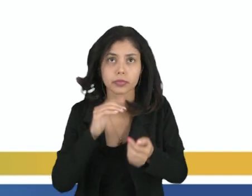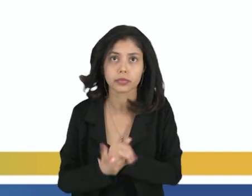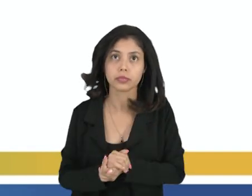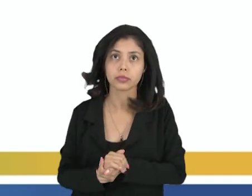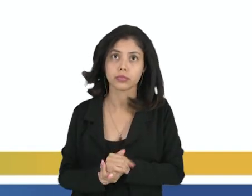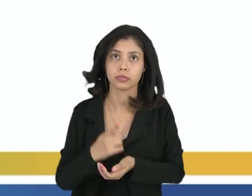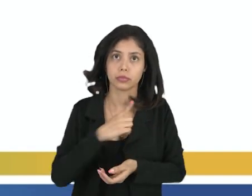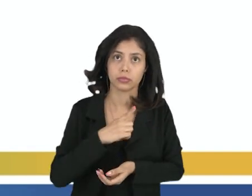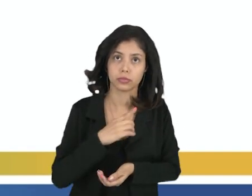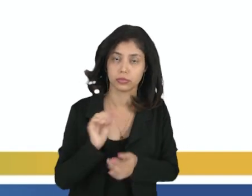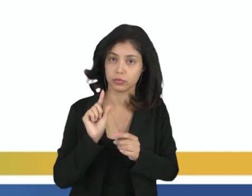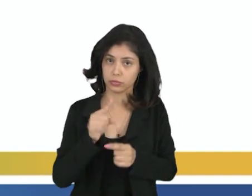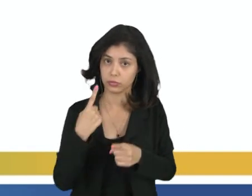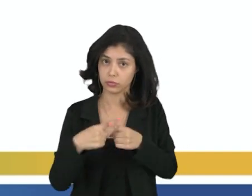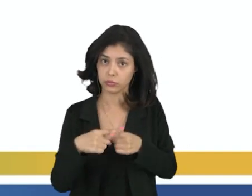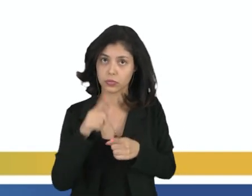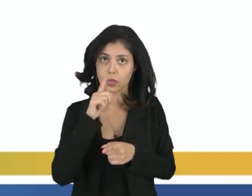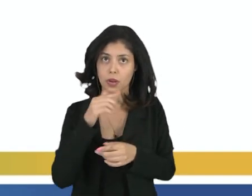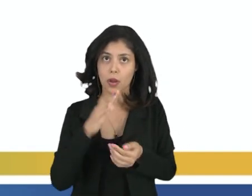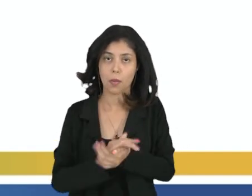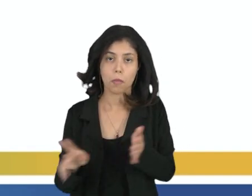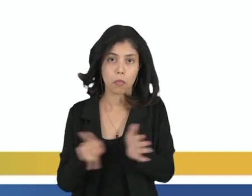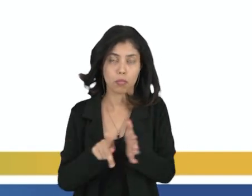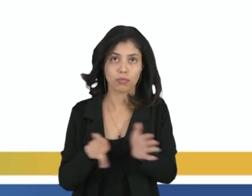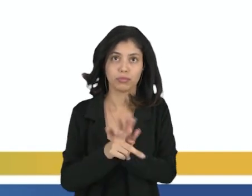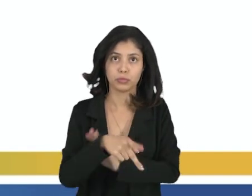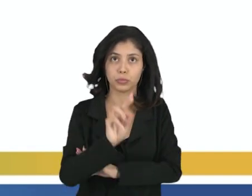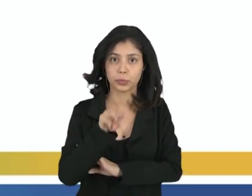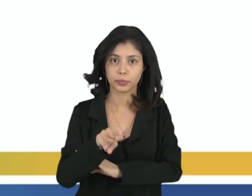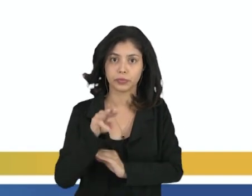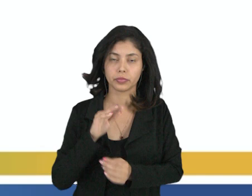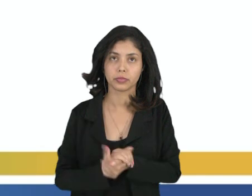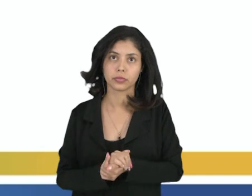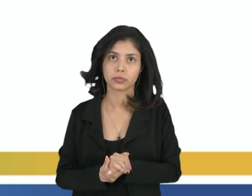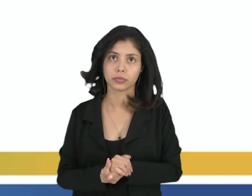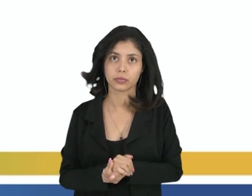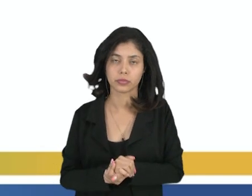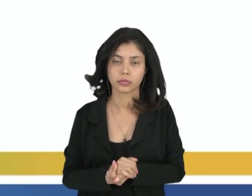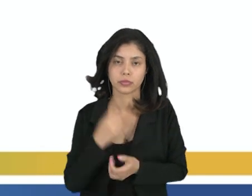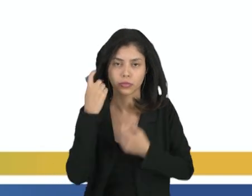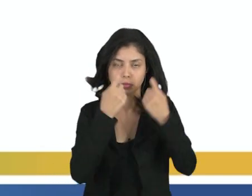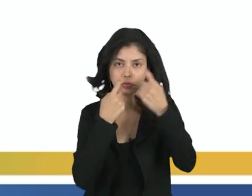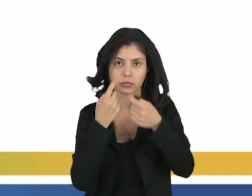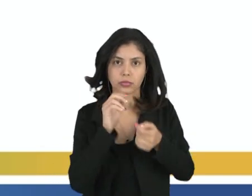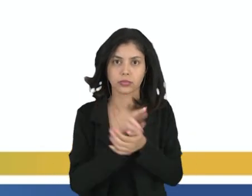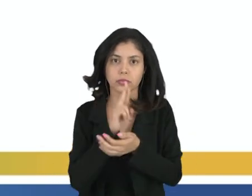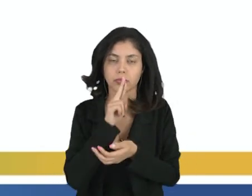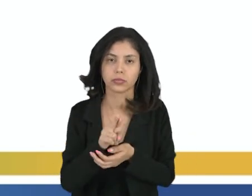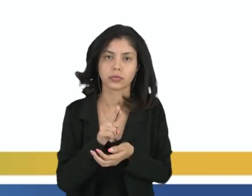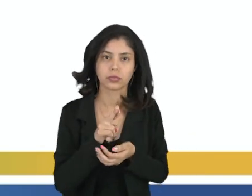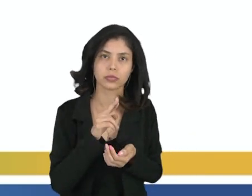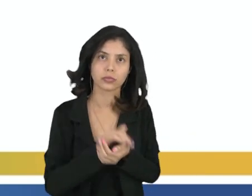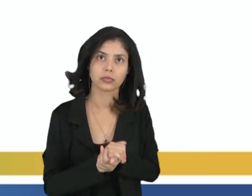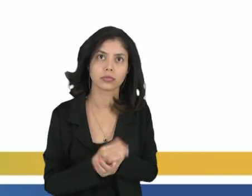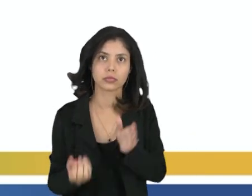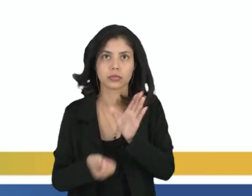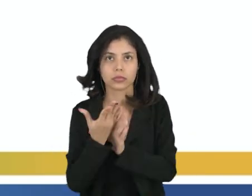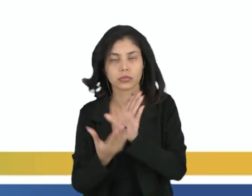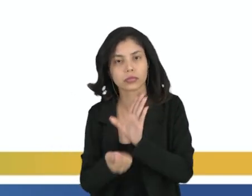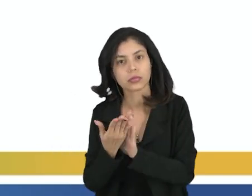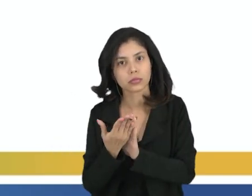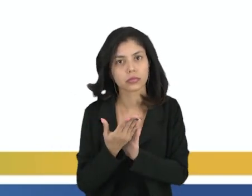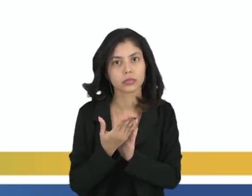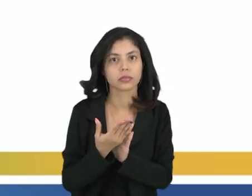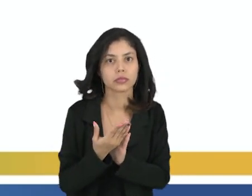nessa expressão porque ela é um líquido puro. Então, nós temos a seguinte expressão para calcular o produto iônico